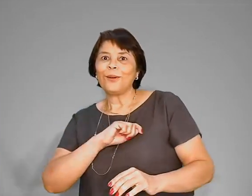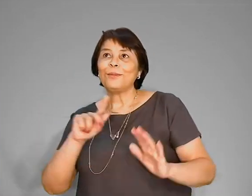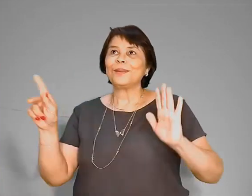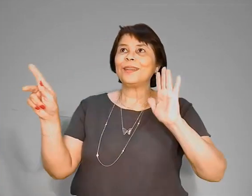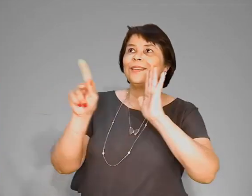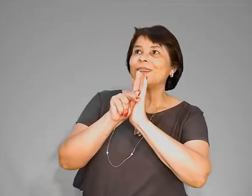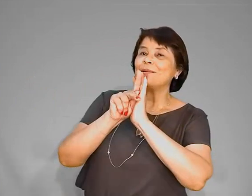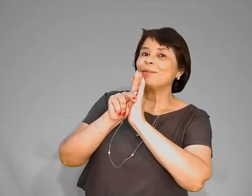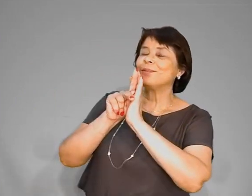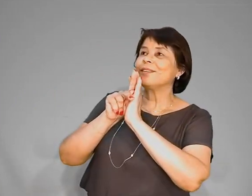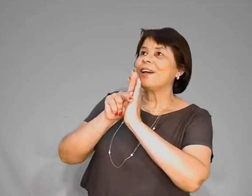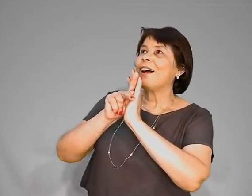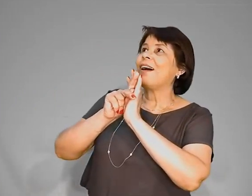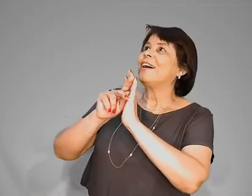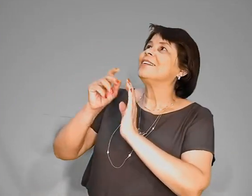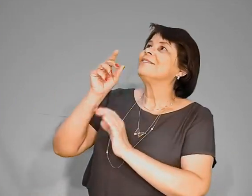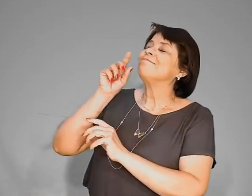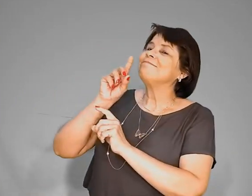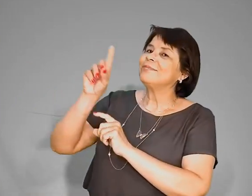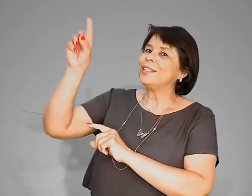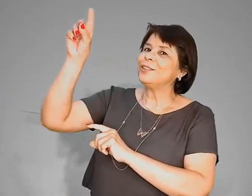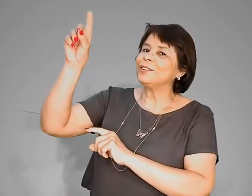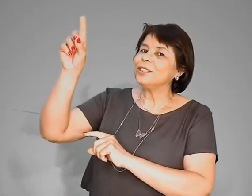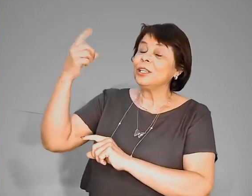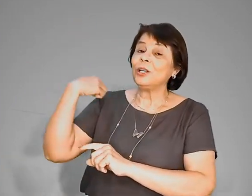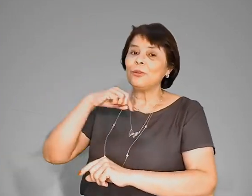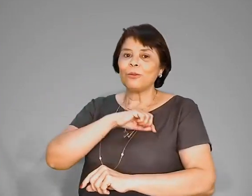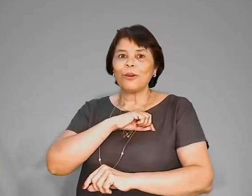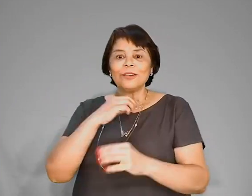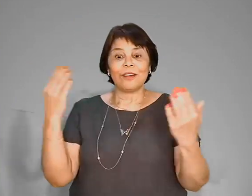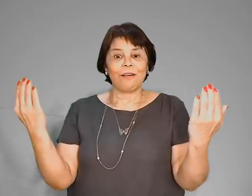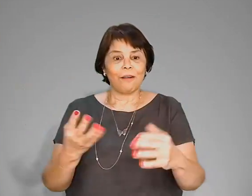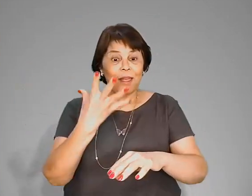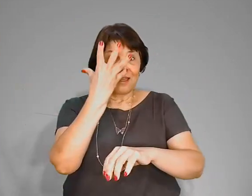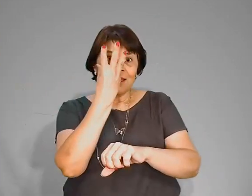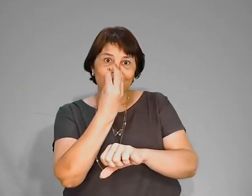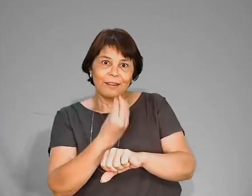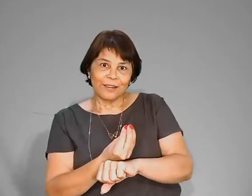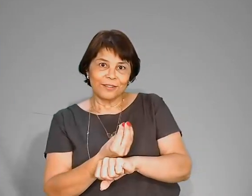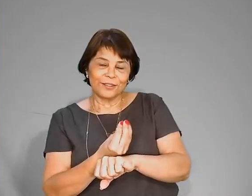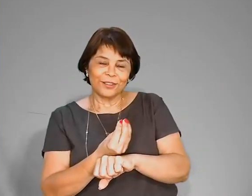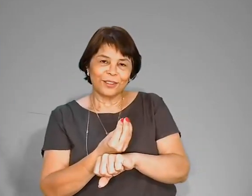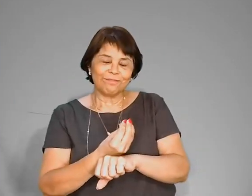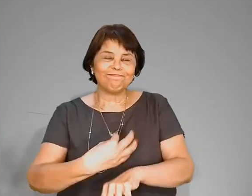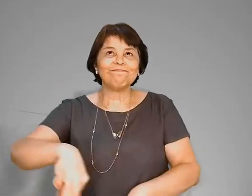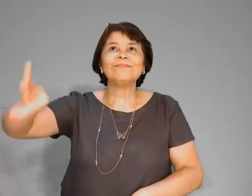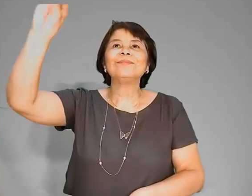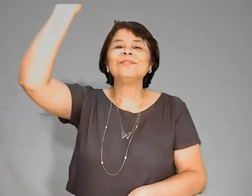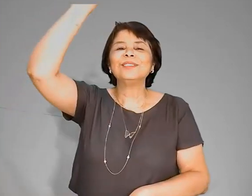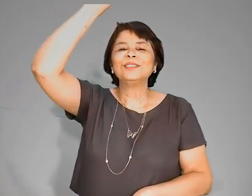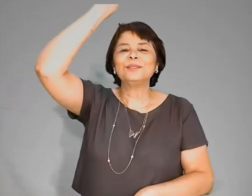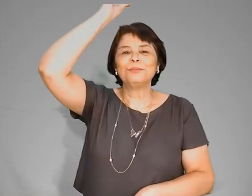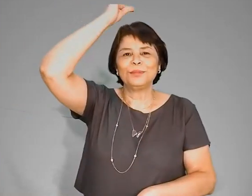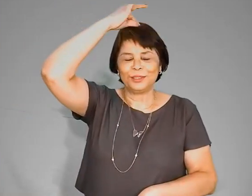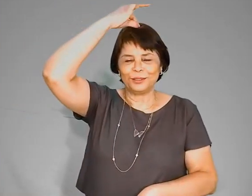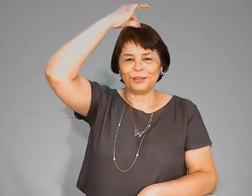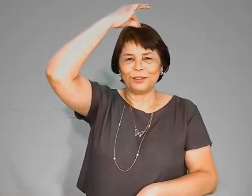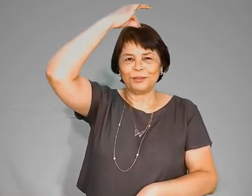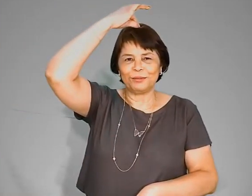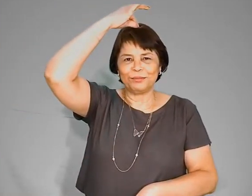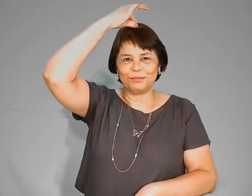espiritual. Claro que Paulo está fazendo uma alusão aqui ao templo de Salomão, agora